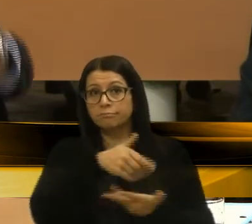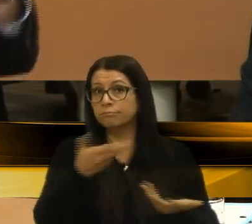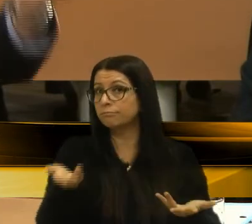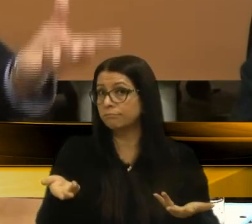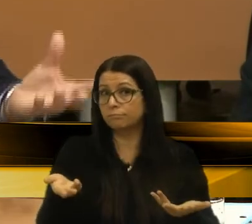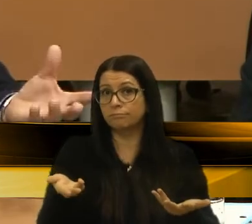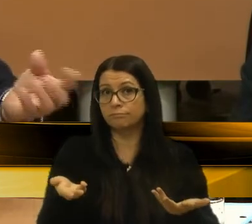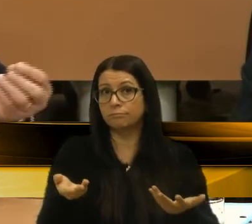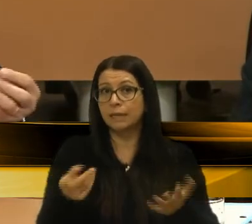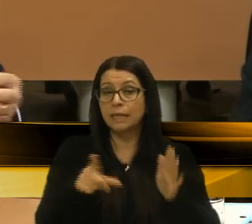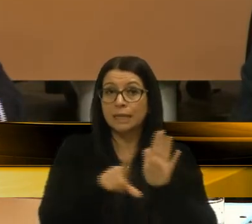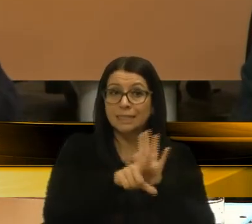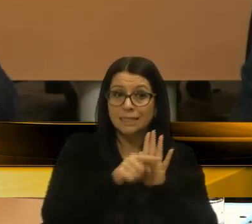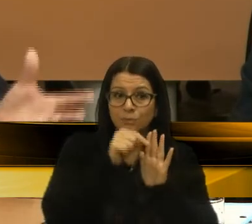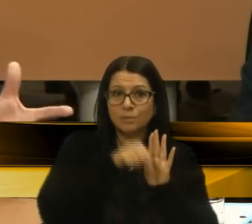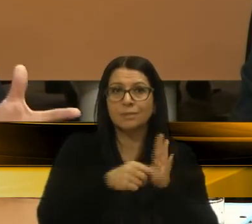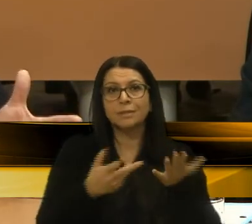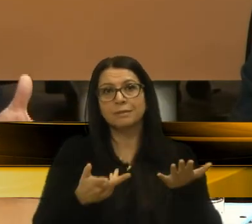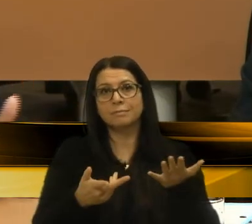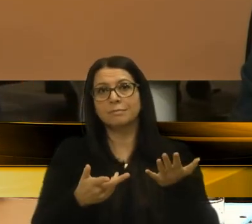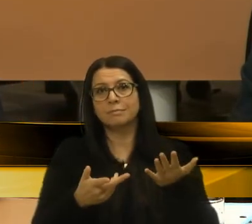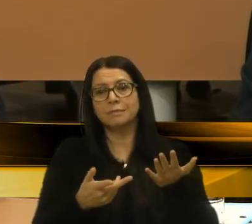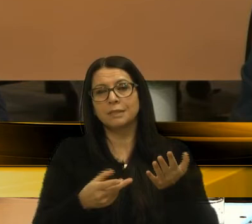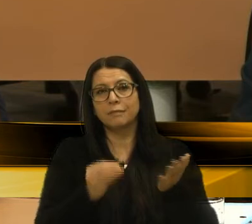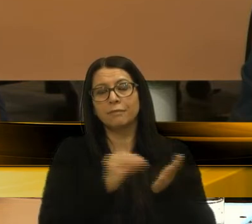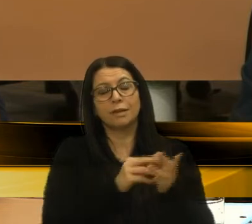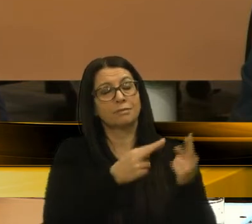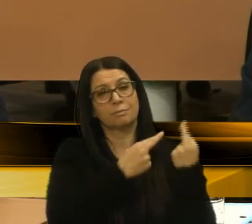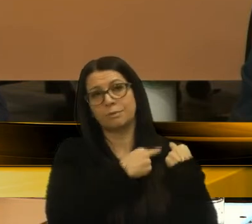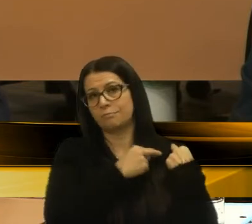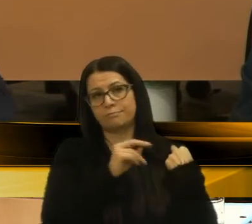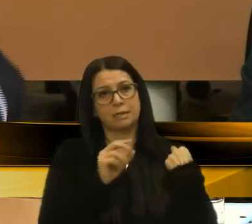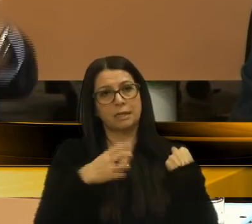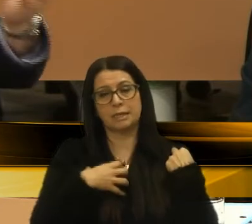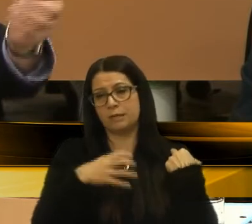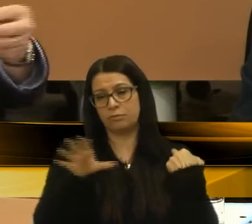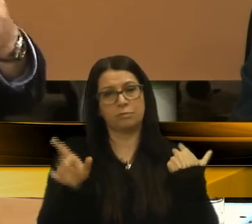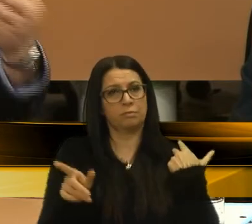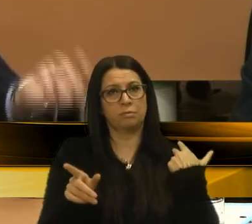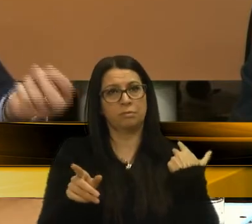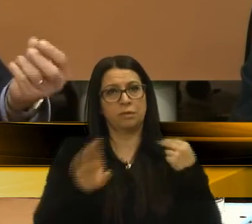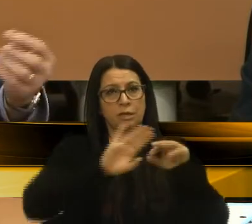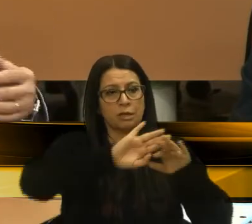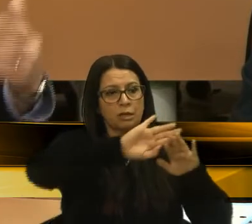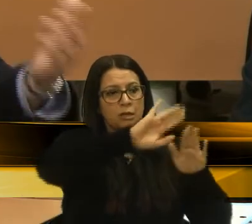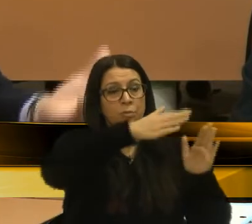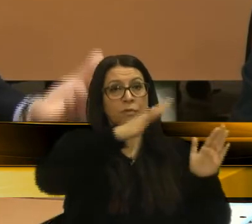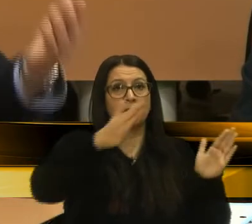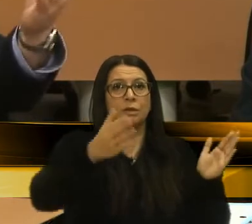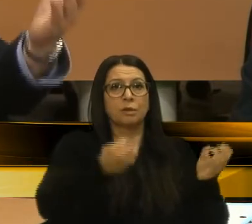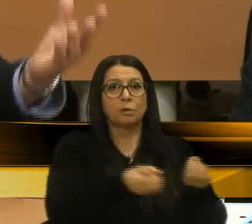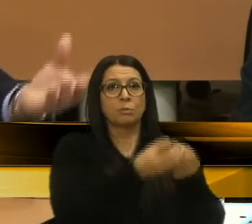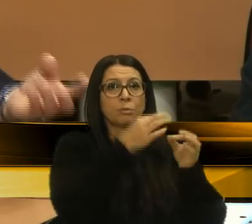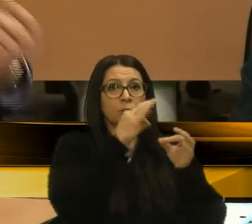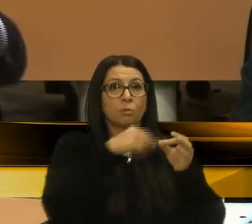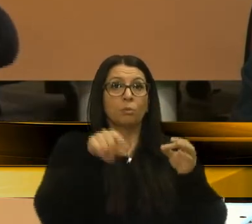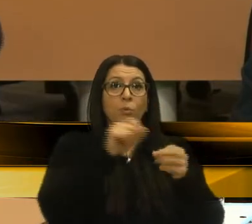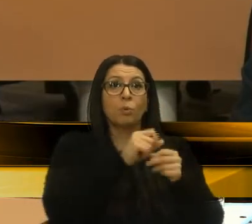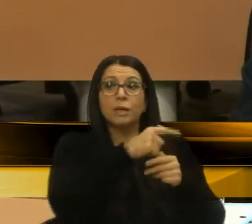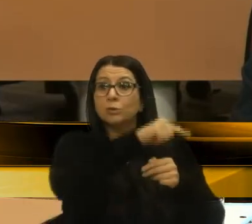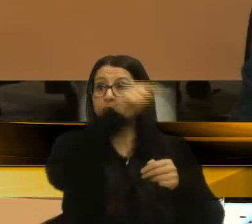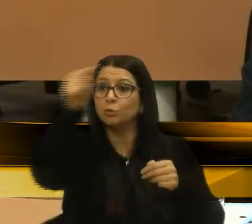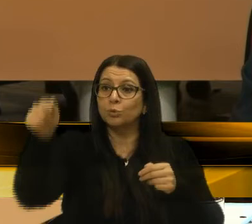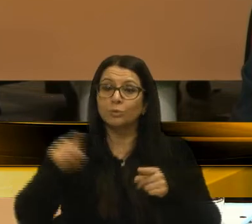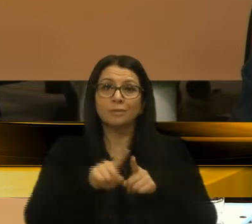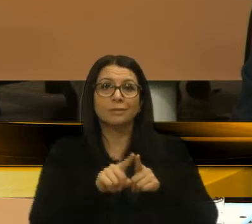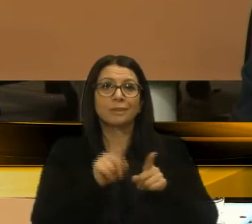a legalização. Então, é uma irresponsabilidade da maneira que está aí. Os pavilhões, quantos pavilhões que poderiam se legalizar em